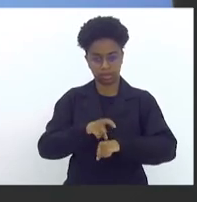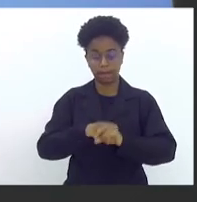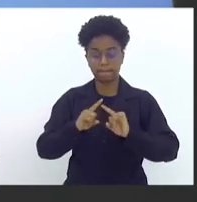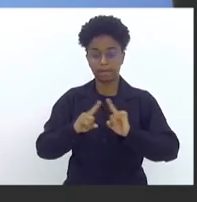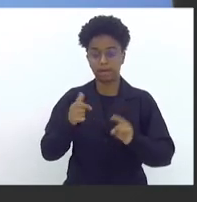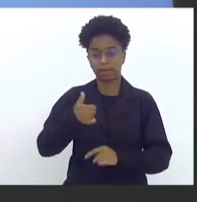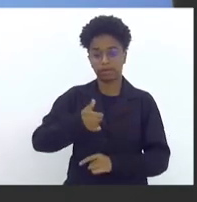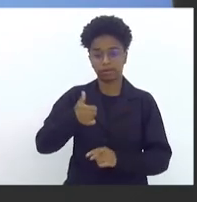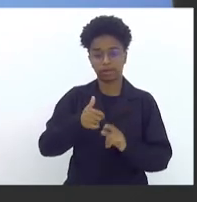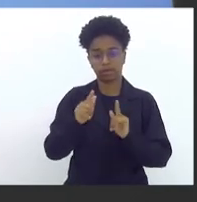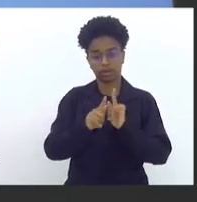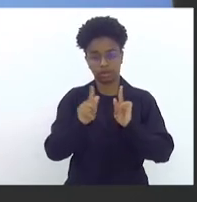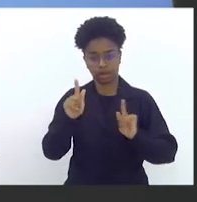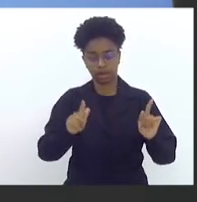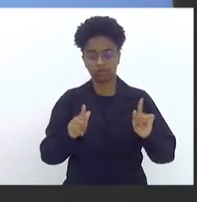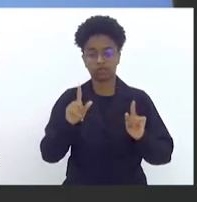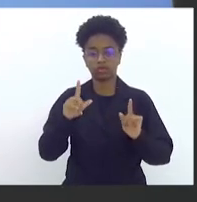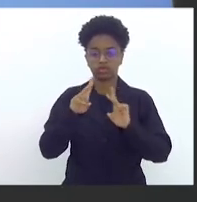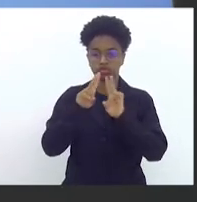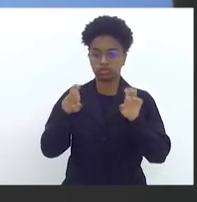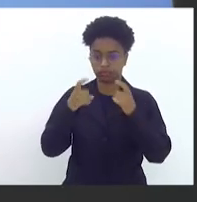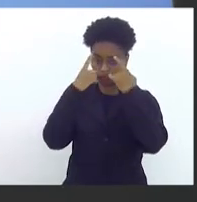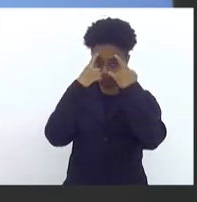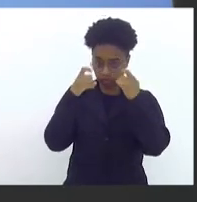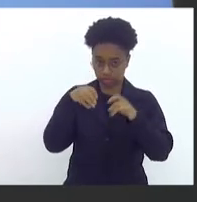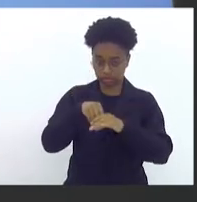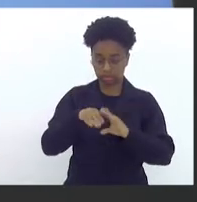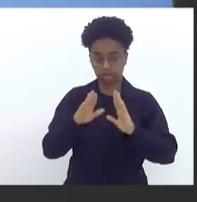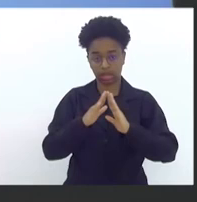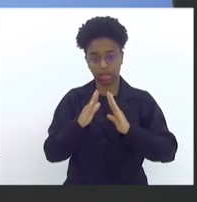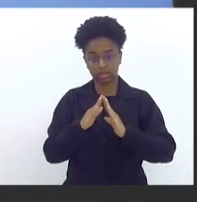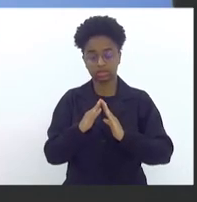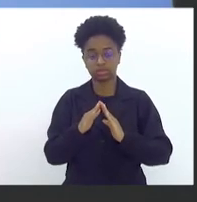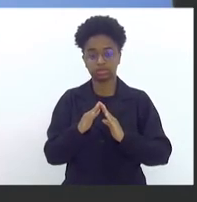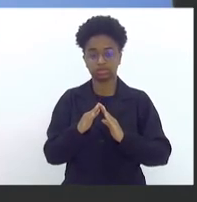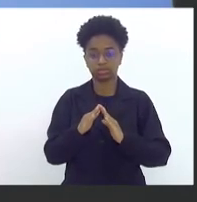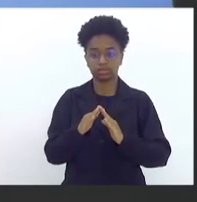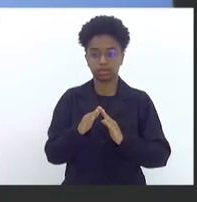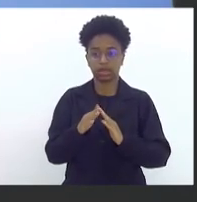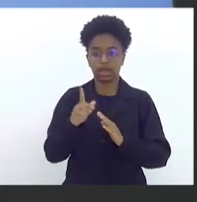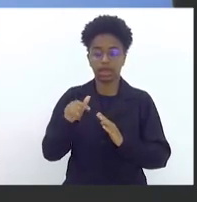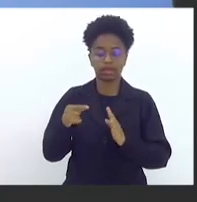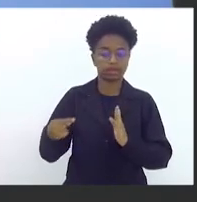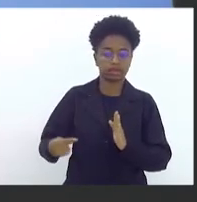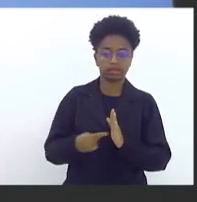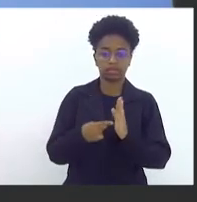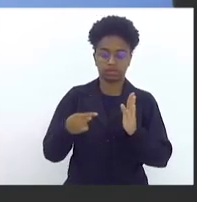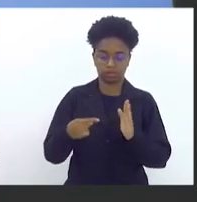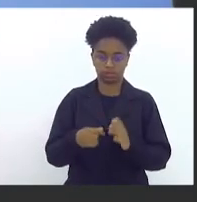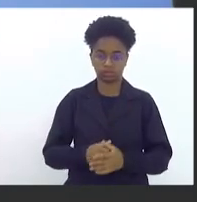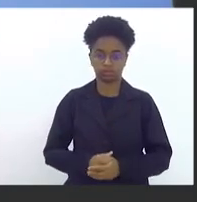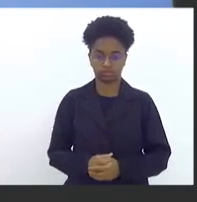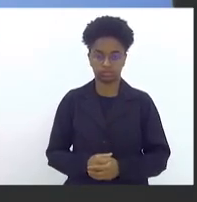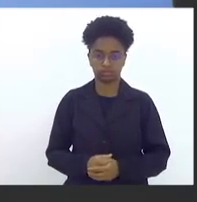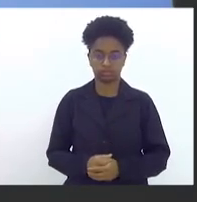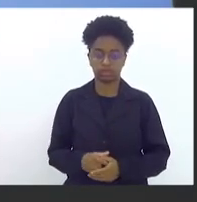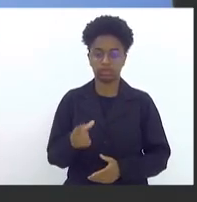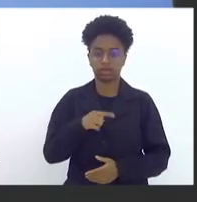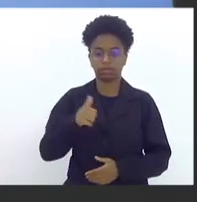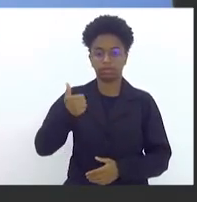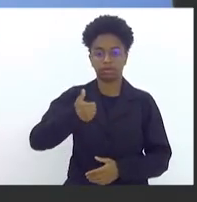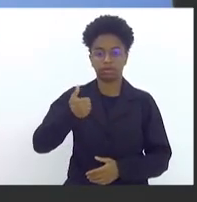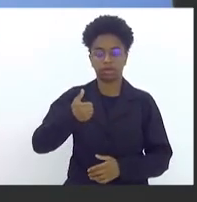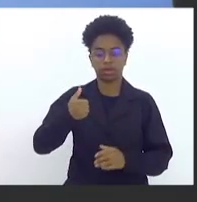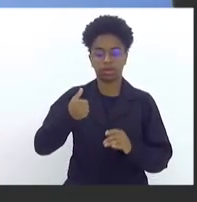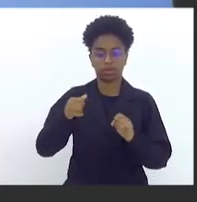que é promotoria de violência doméstica a juizamento de denúncia né primeiro quadro é